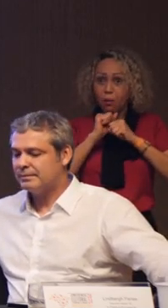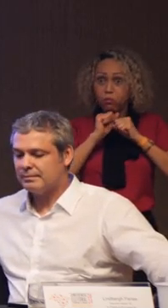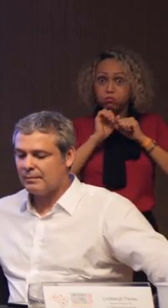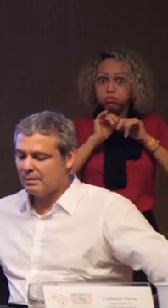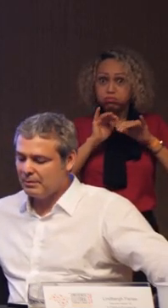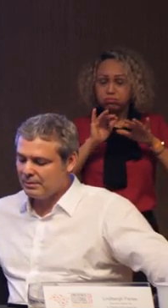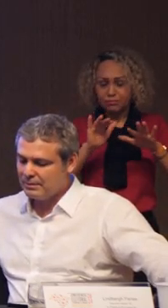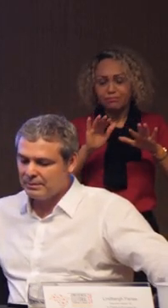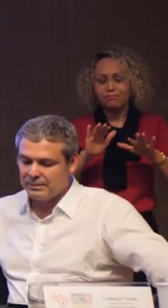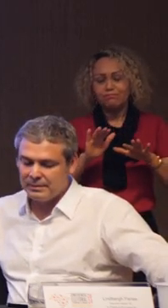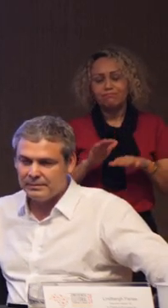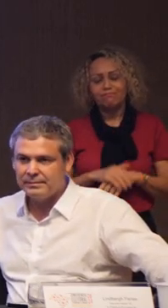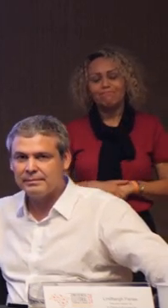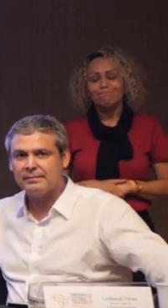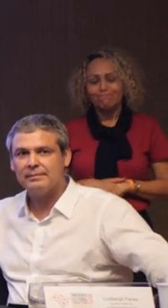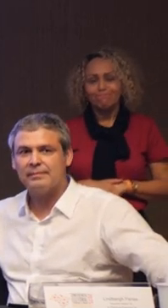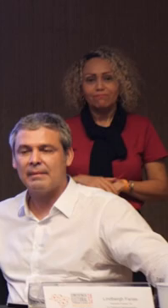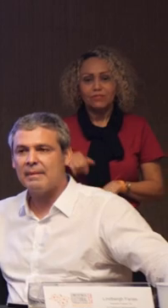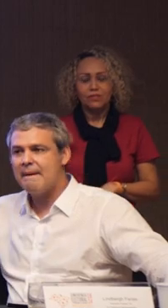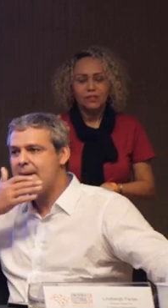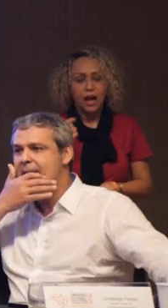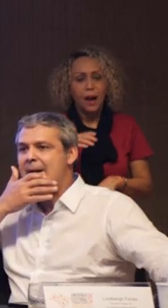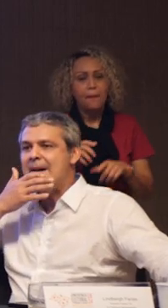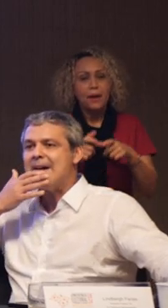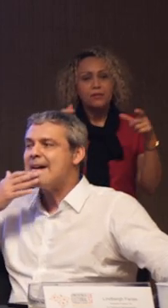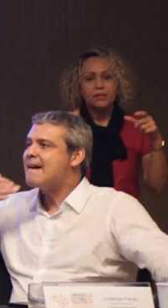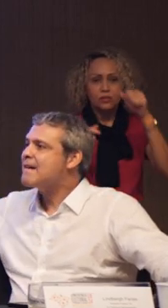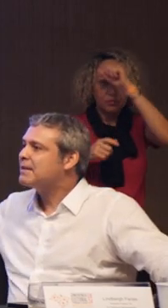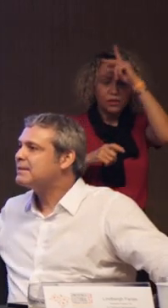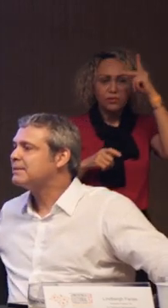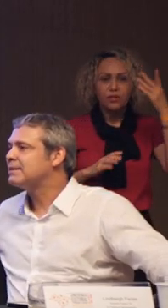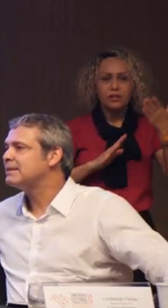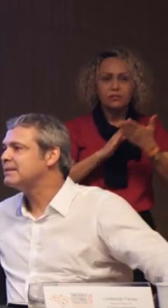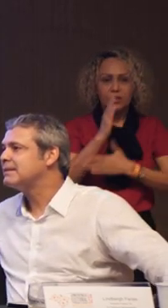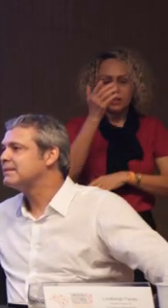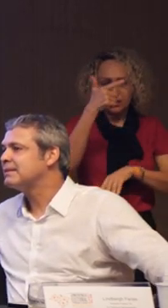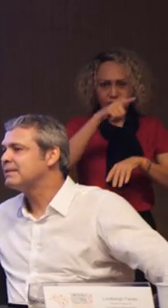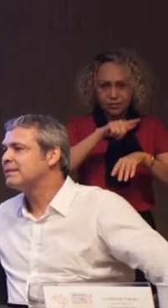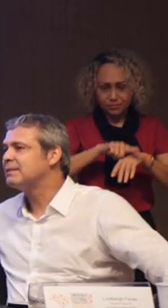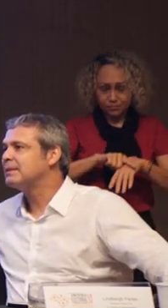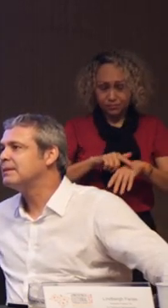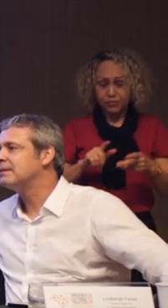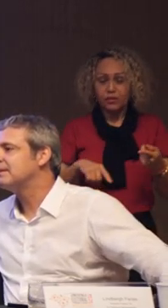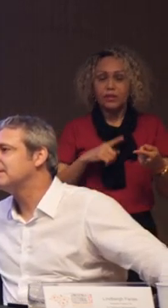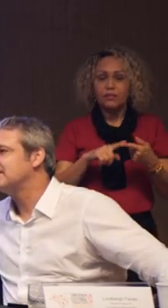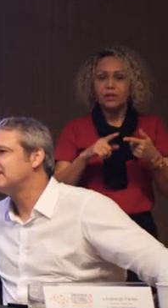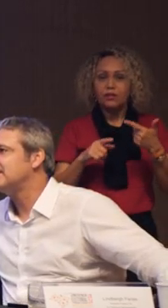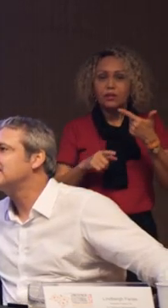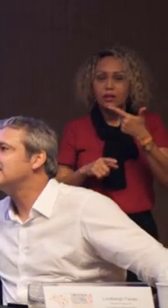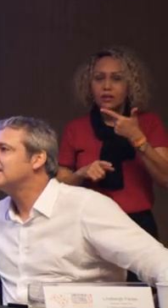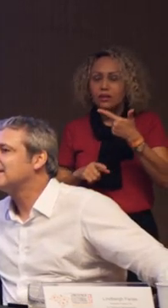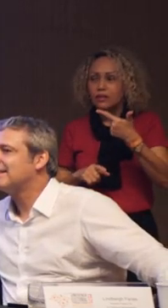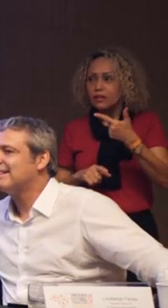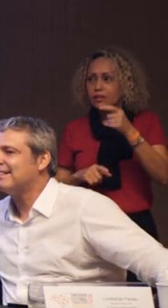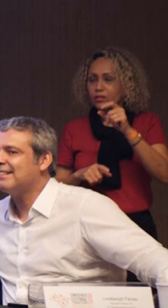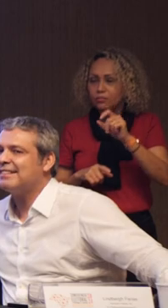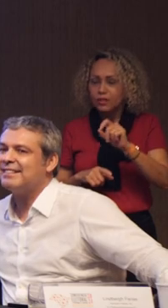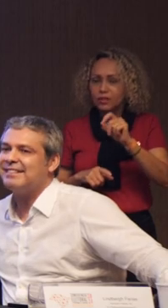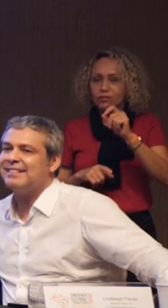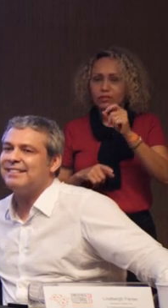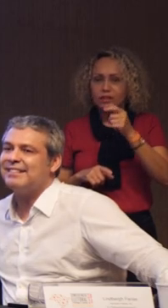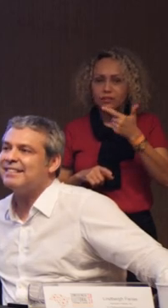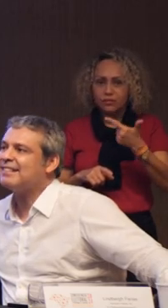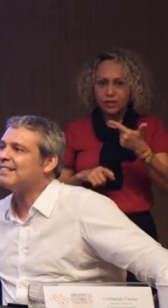em 2022, vocês viram que a história da Bahia foi Lula presidente, claro, que sou da